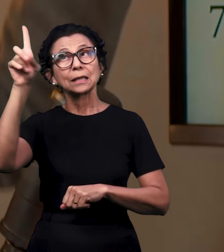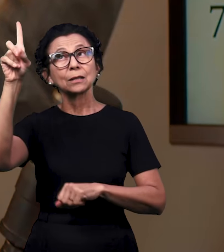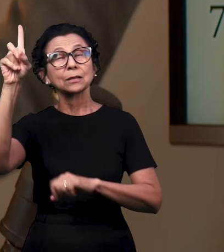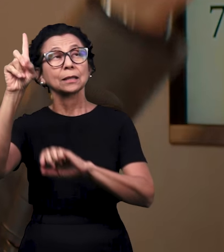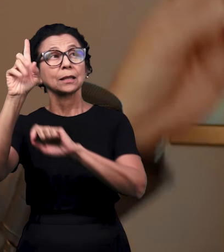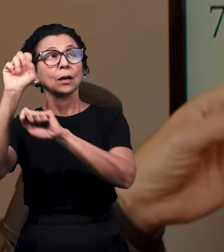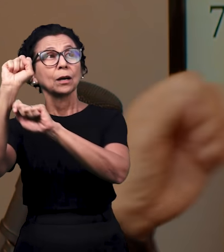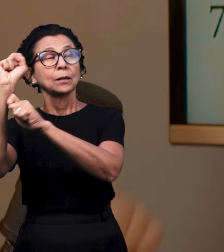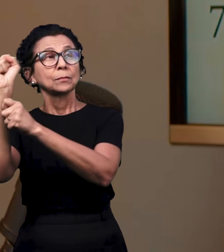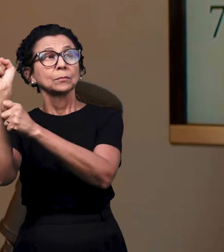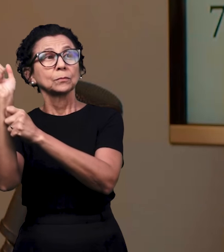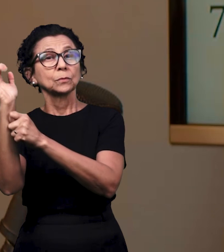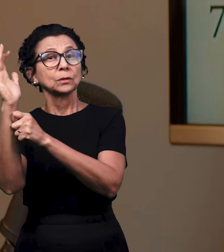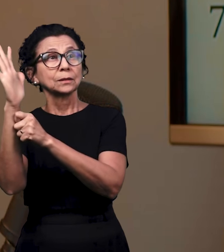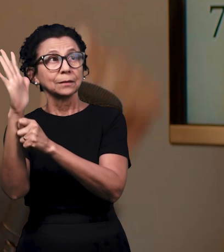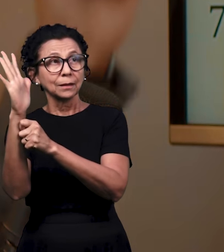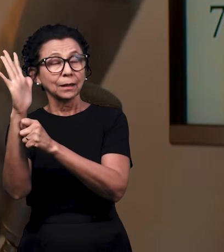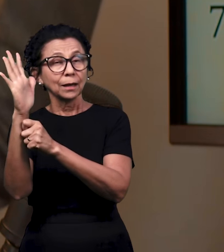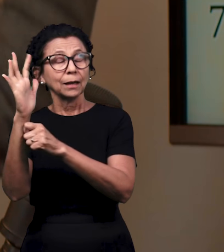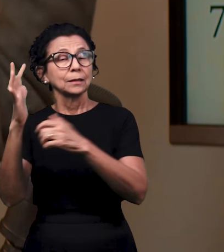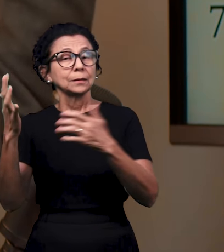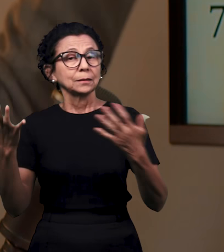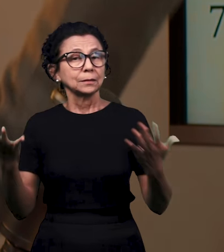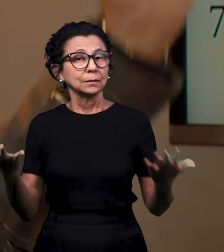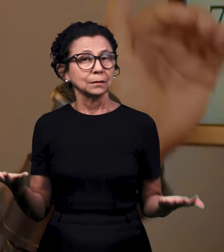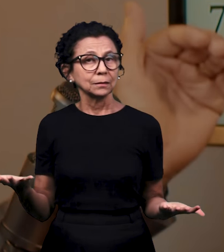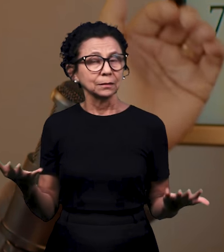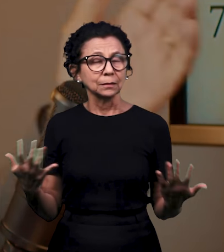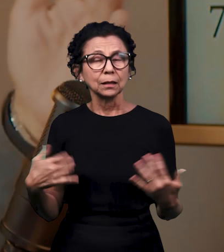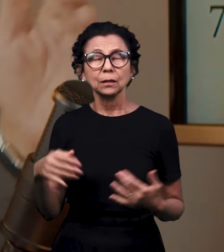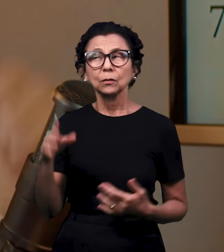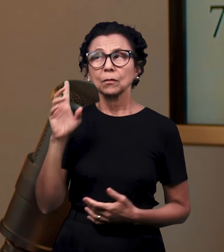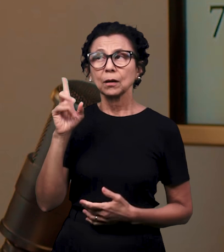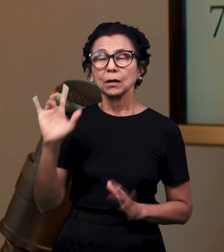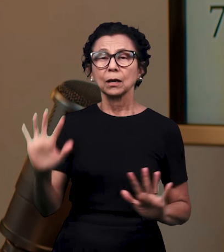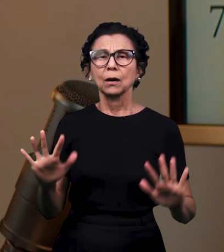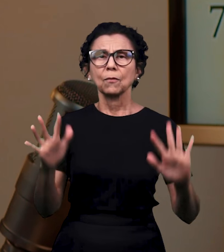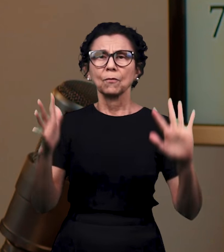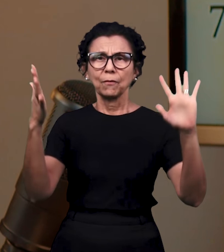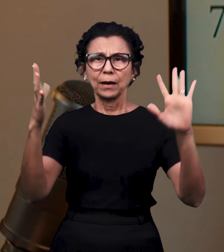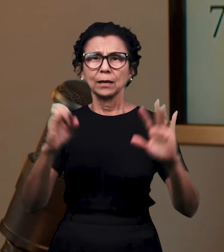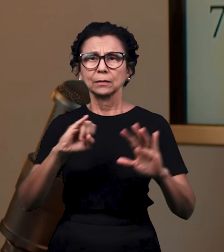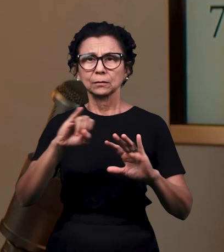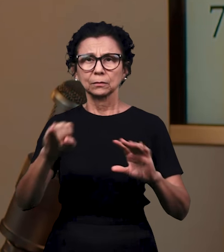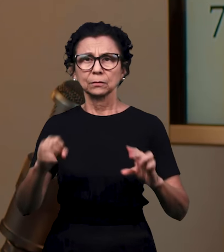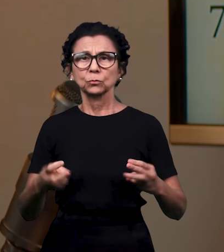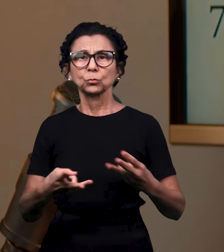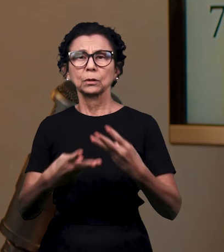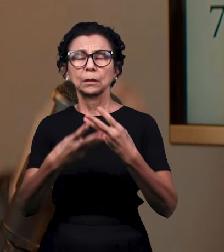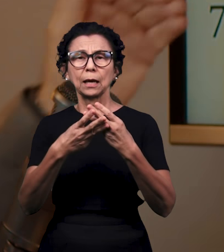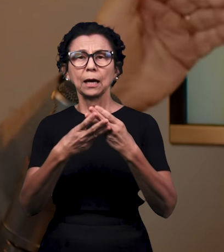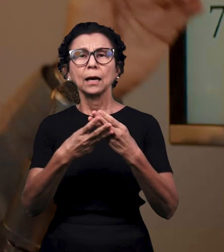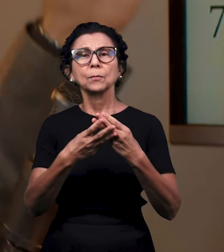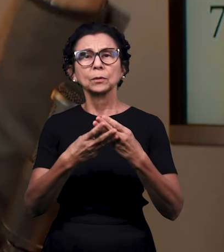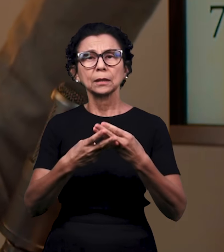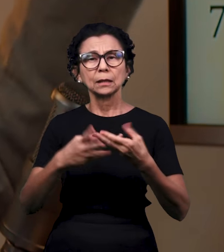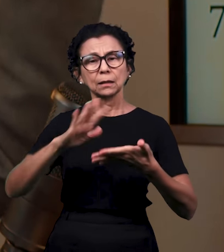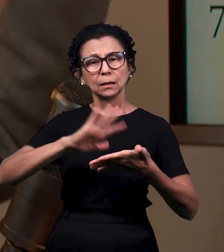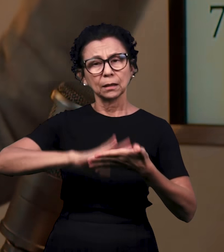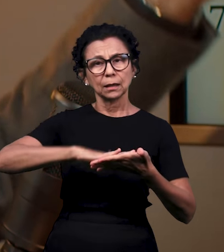que essas festas estão no calendário judaico, né, como o pastor Paulino falou, mas elas têm